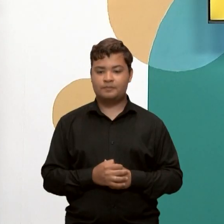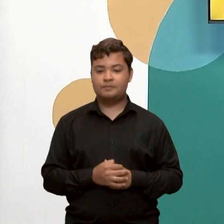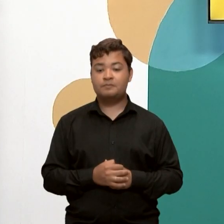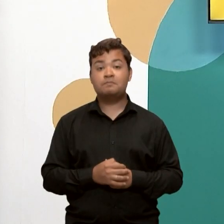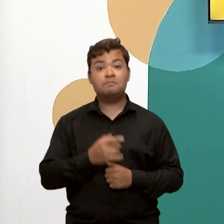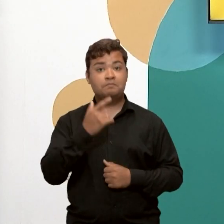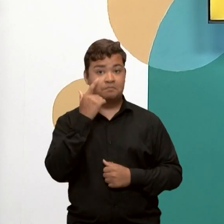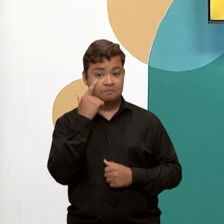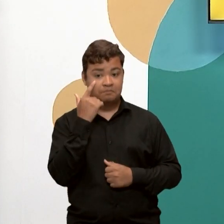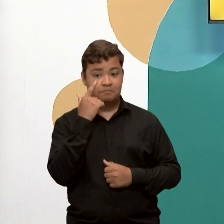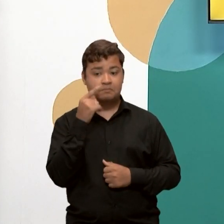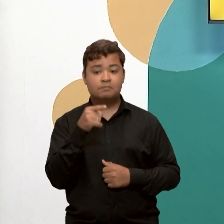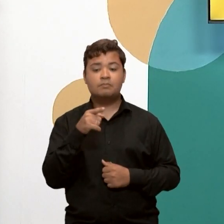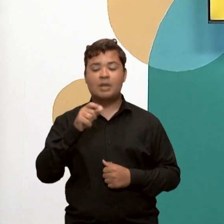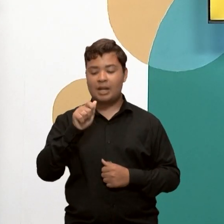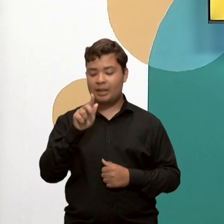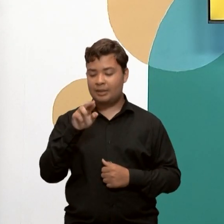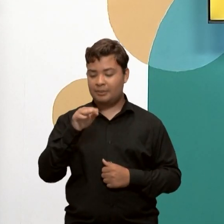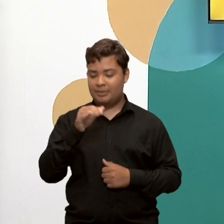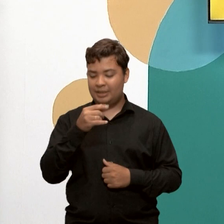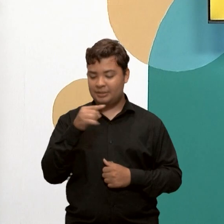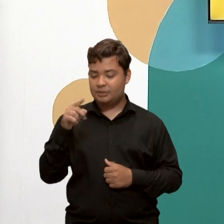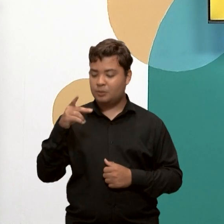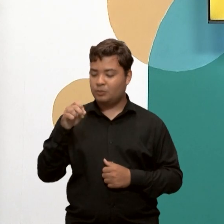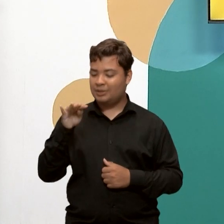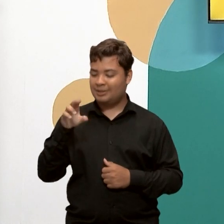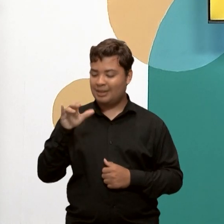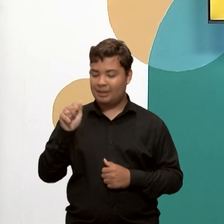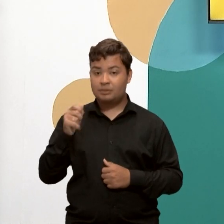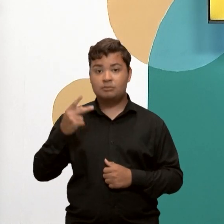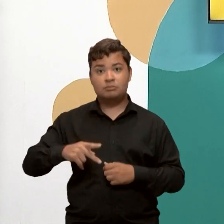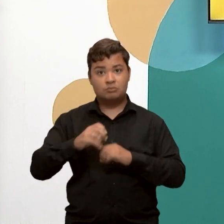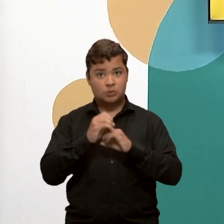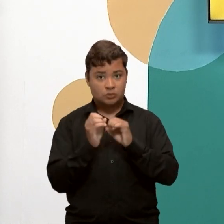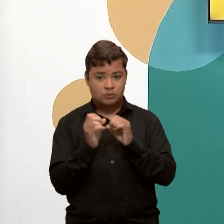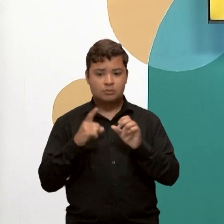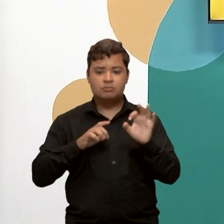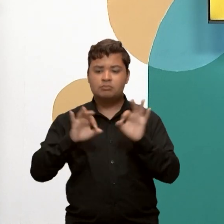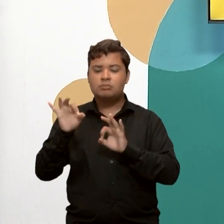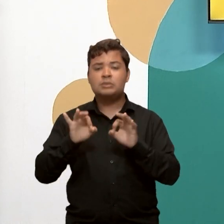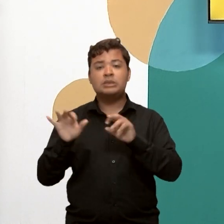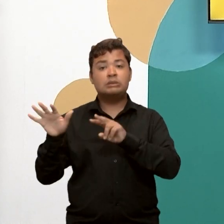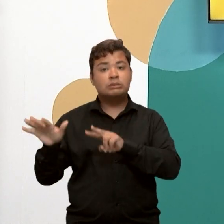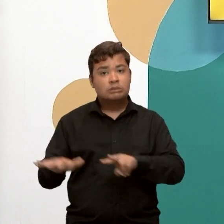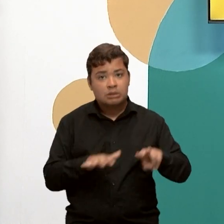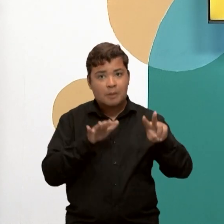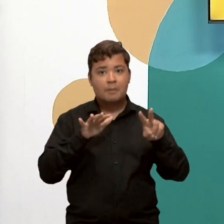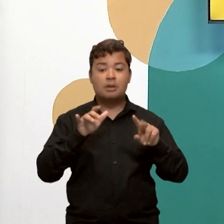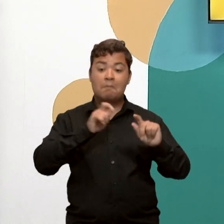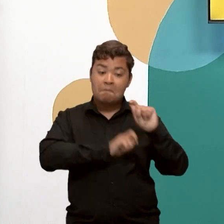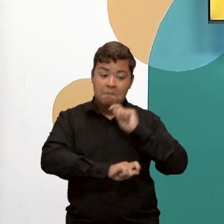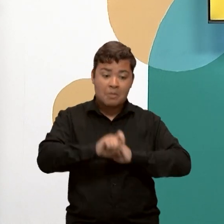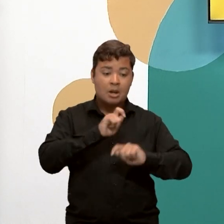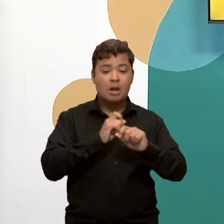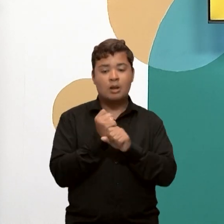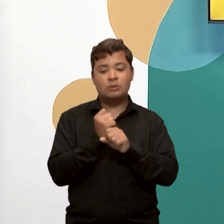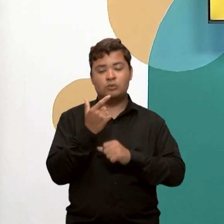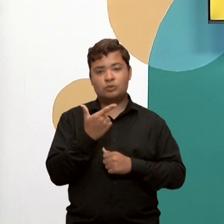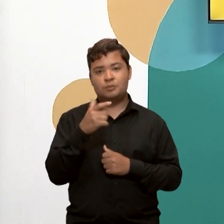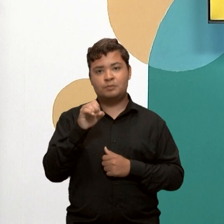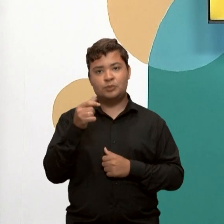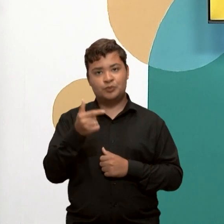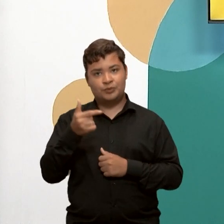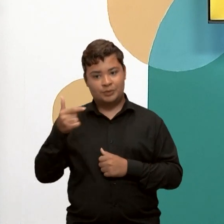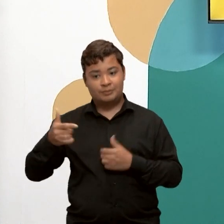A Agremiação Politécnica da UFG está promovendo a Semana de Mercado 2022, que ocorre a partir